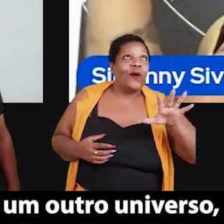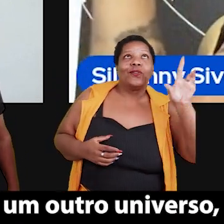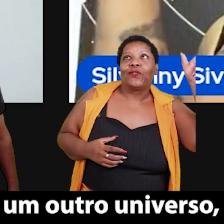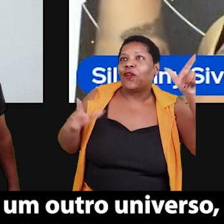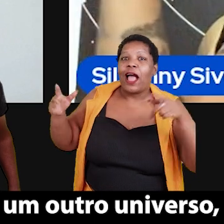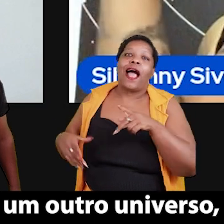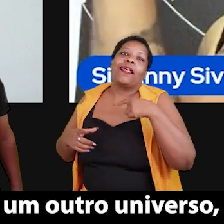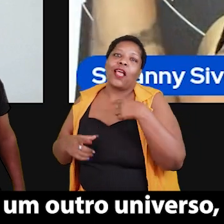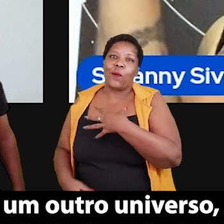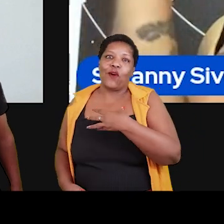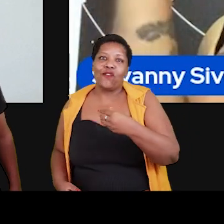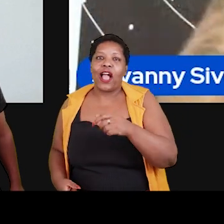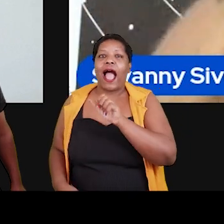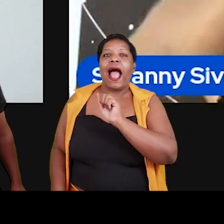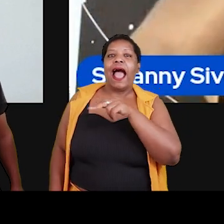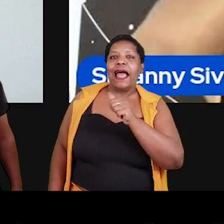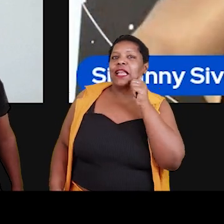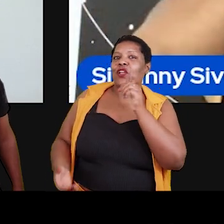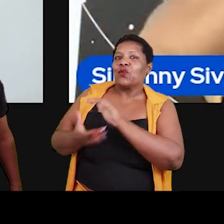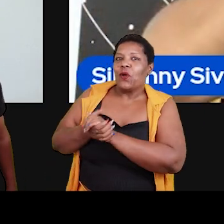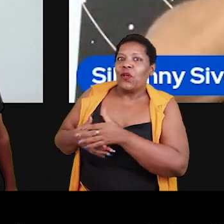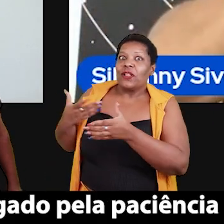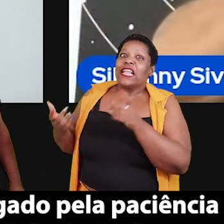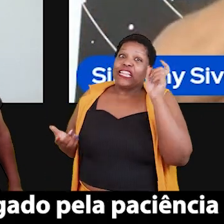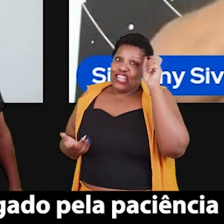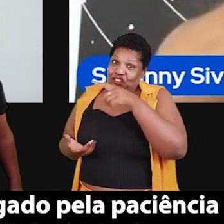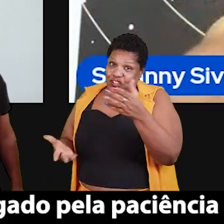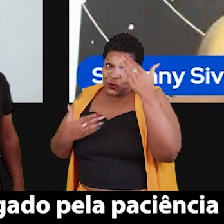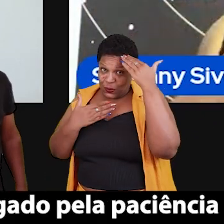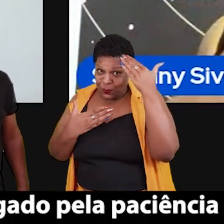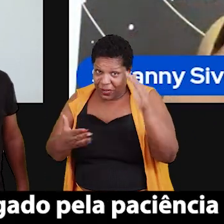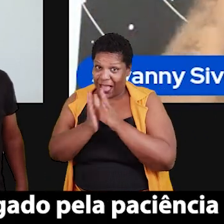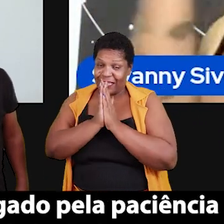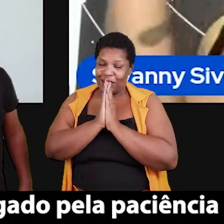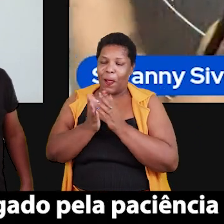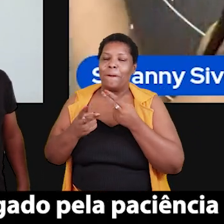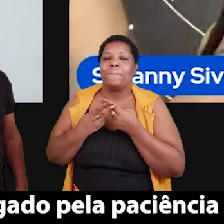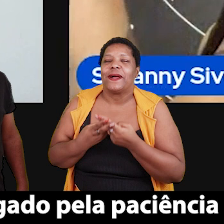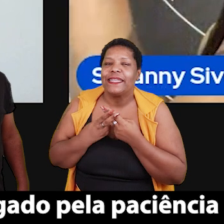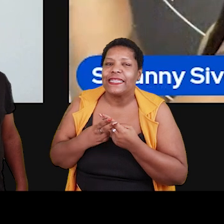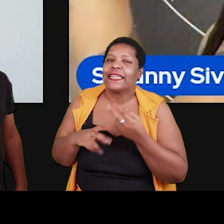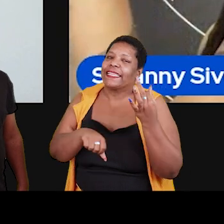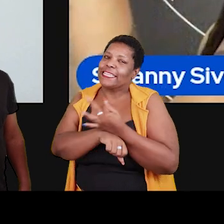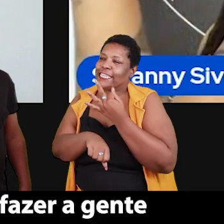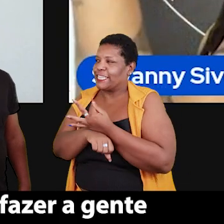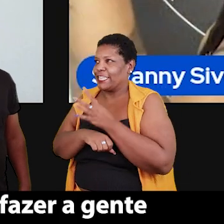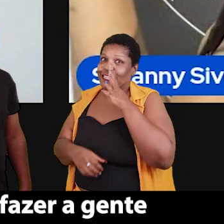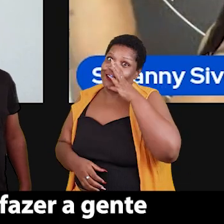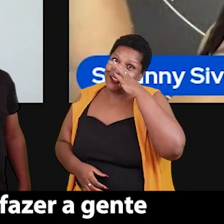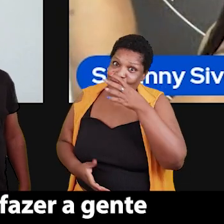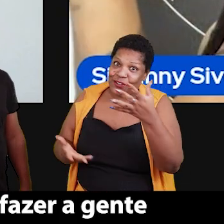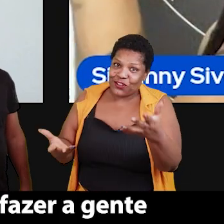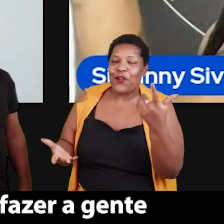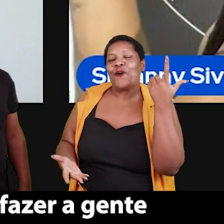do Pedro e da Ana. Então, às vezes é um pouquinho difícil, mas obrigado pela paciência e pela insistência da